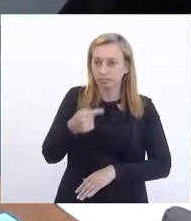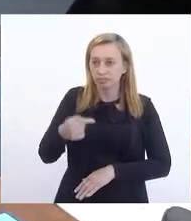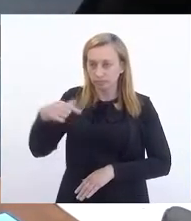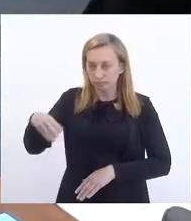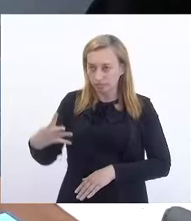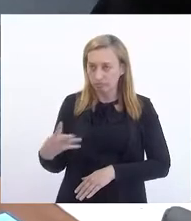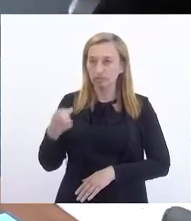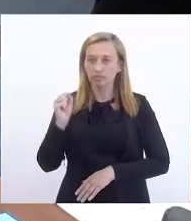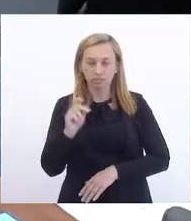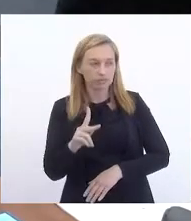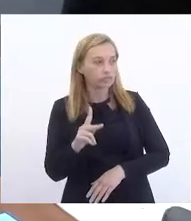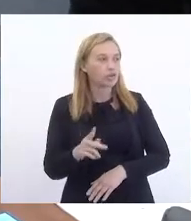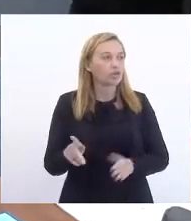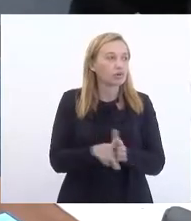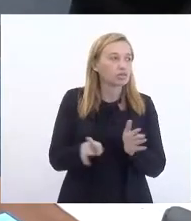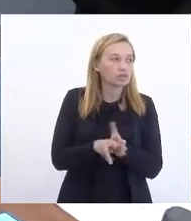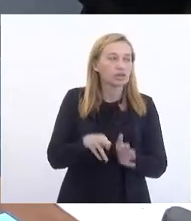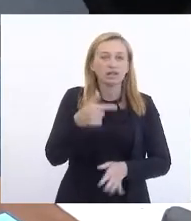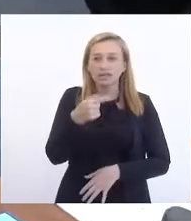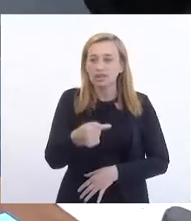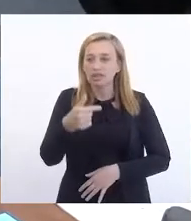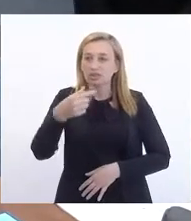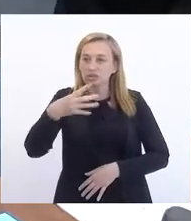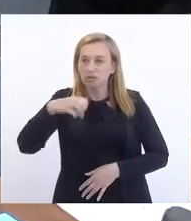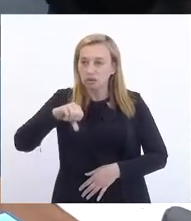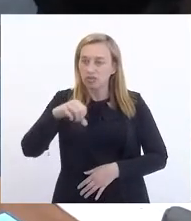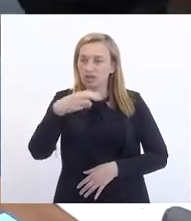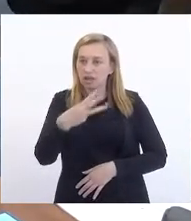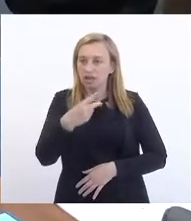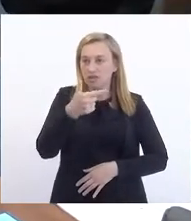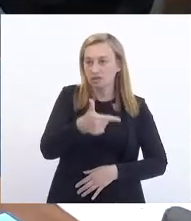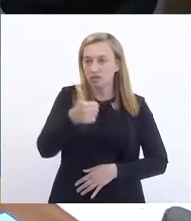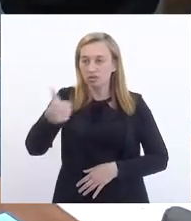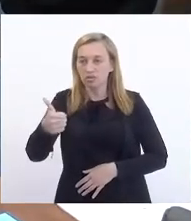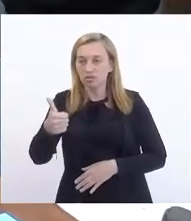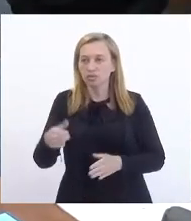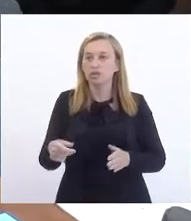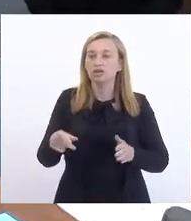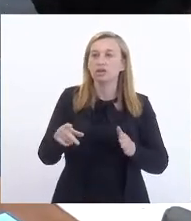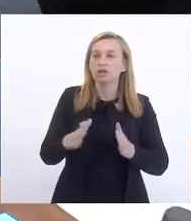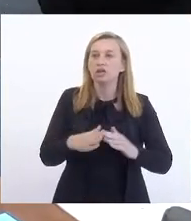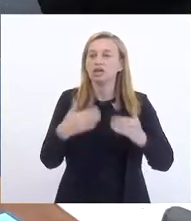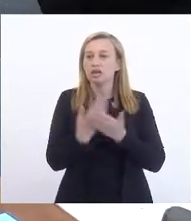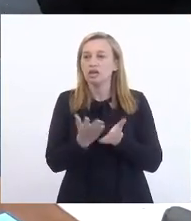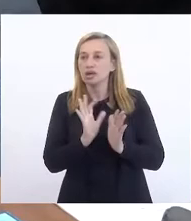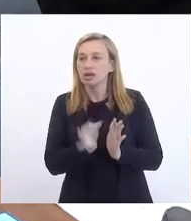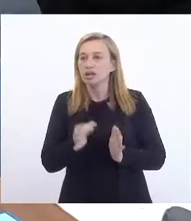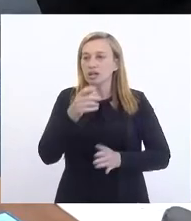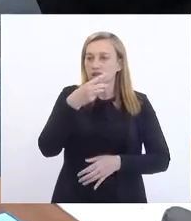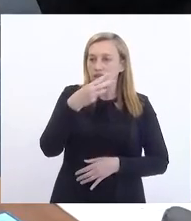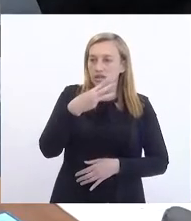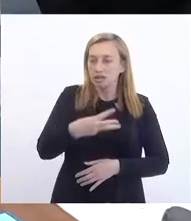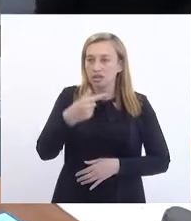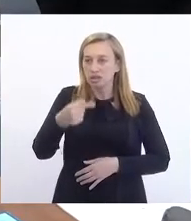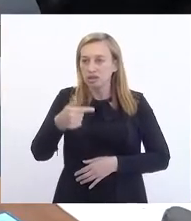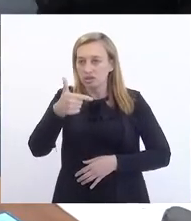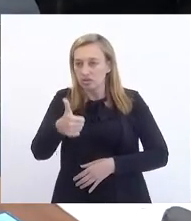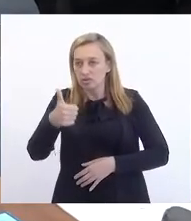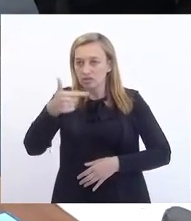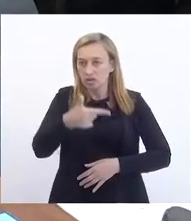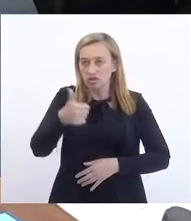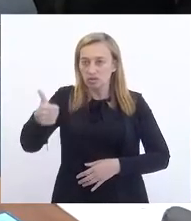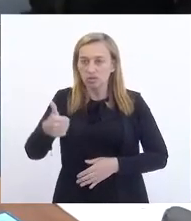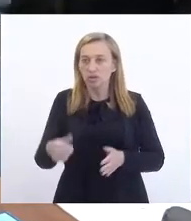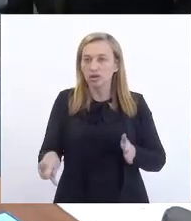ok. Isso, obrigado. Projeto de resolução 793, de 21, de autoria da comissão parlamentar de inquérito, resolução 372, de 21, que aprova o